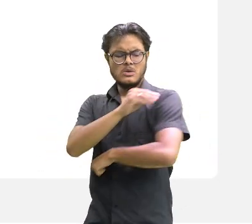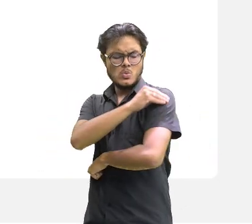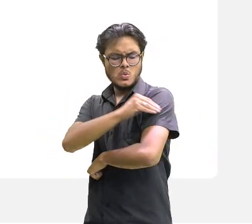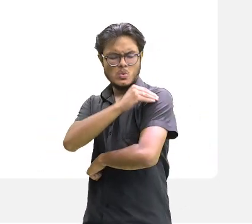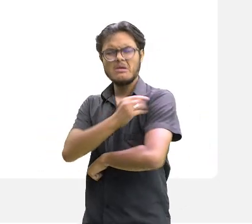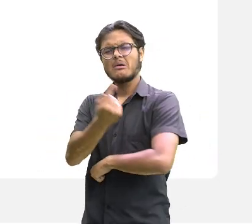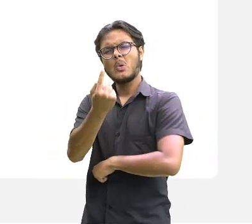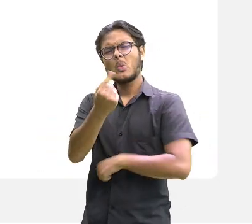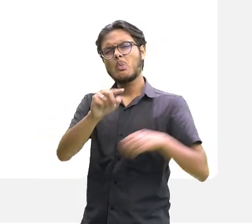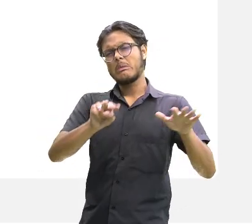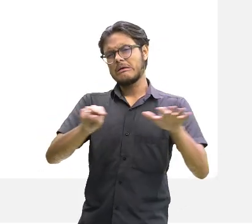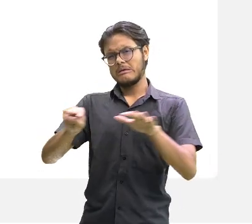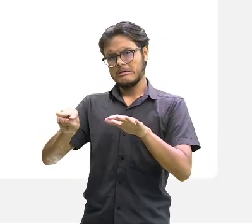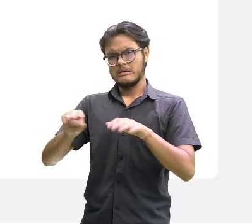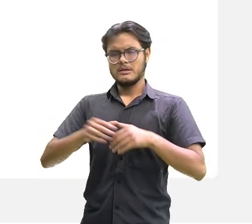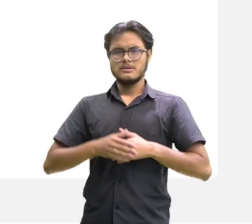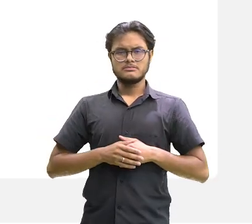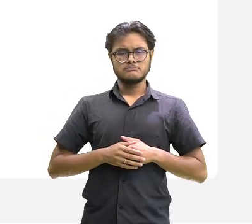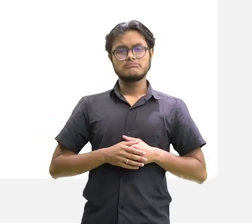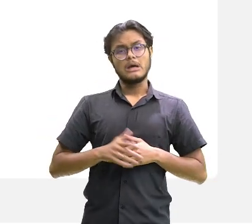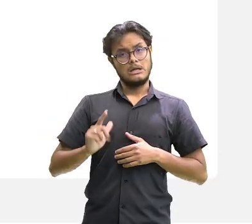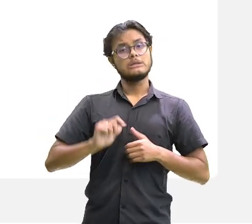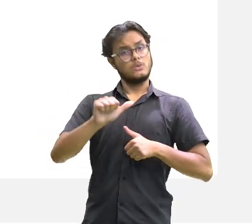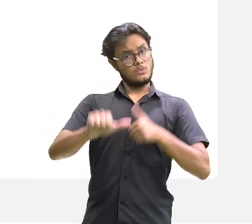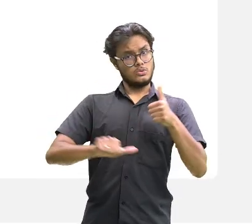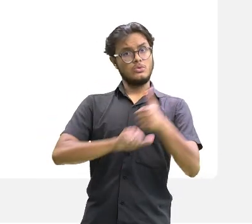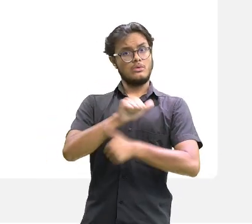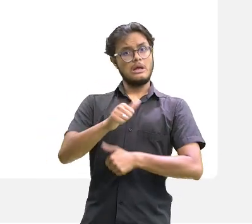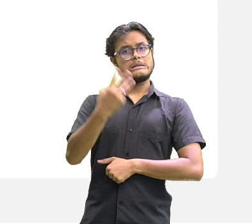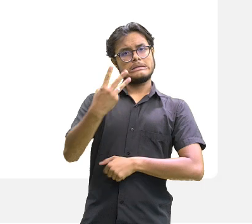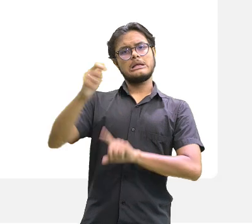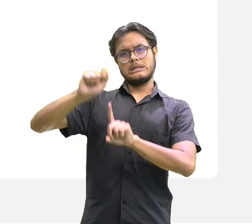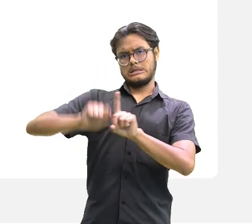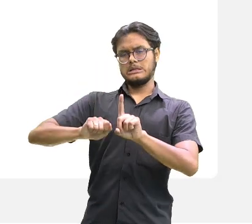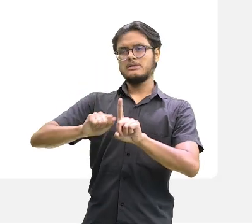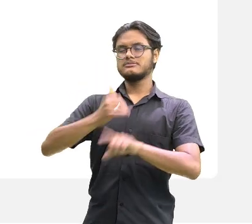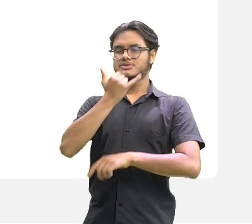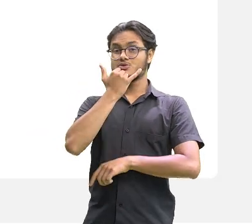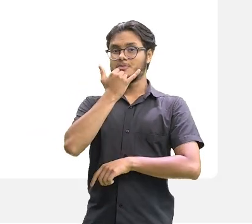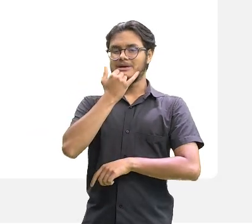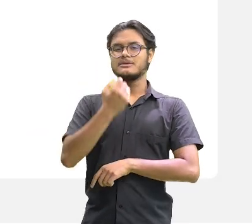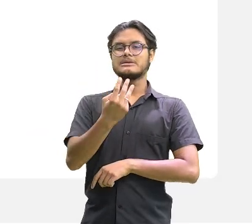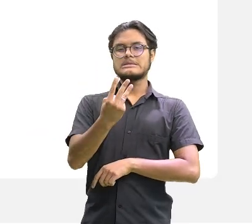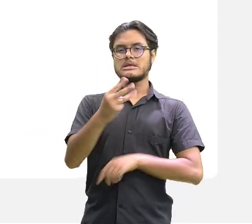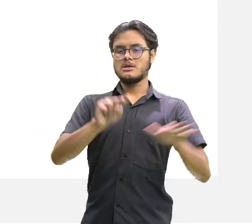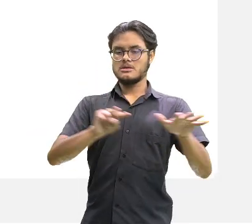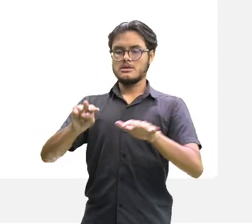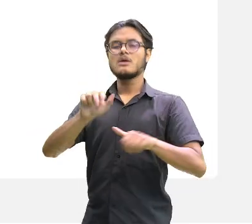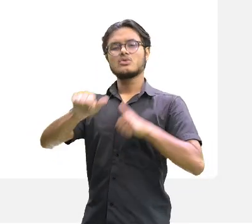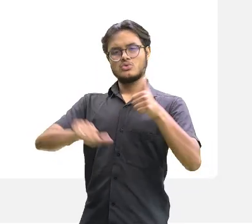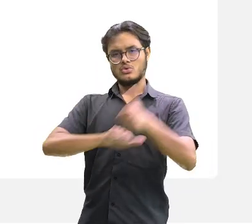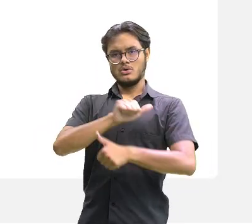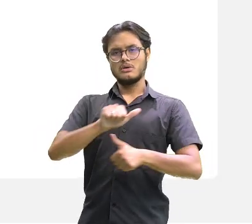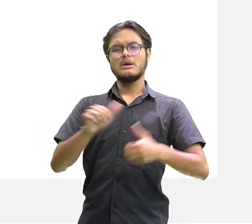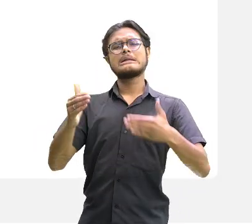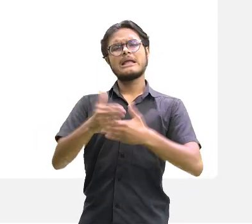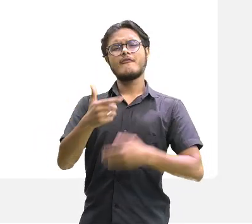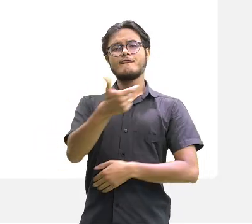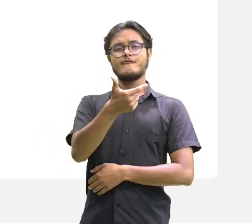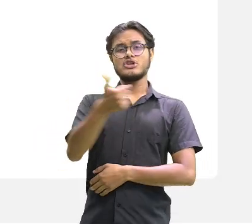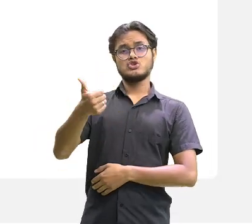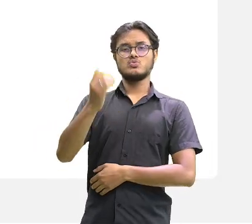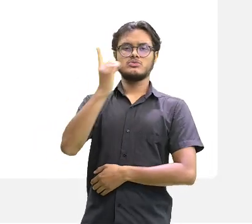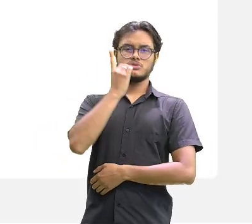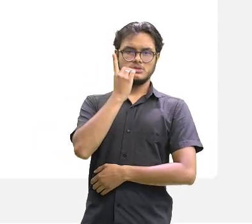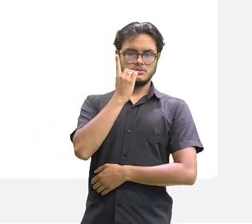semana, isso, devendo ser substituído durante 3 semanas, atingindo assim 21 dias. Assim como a